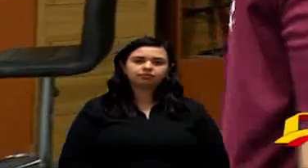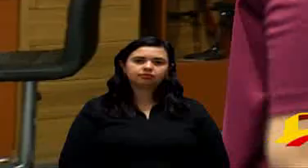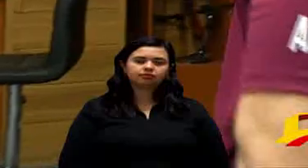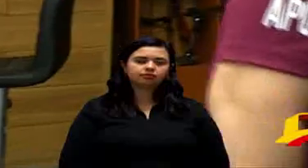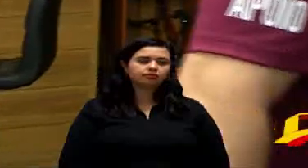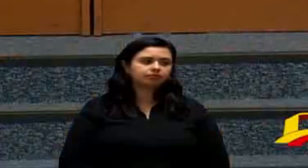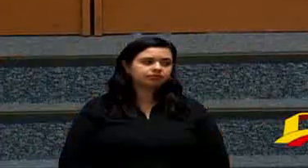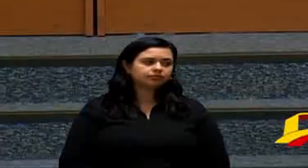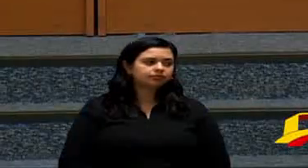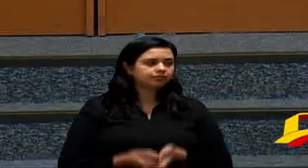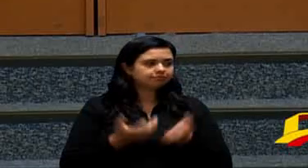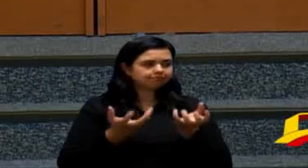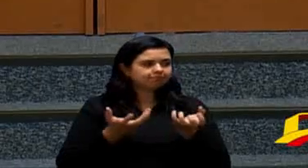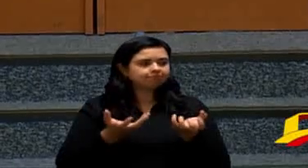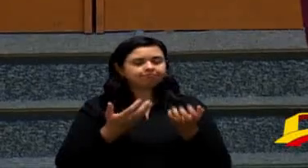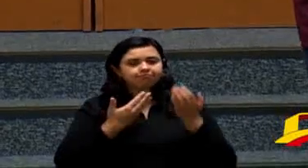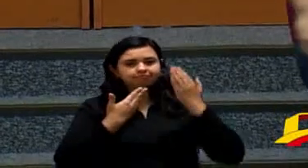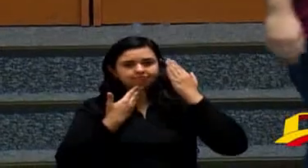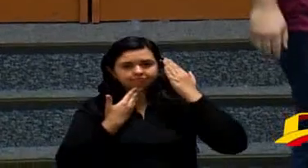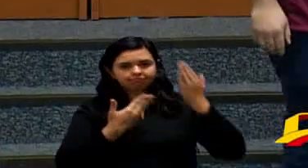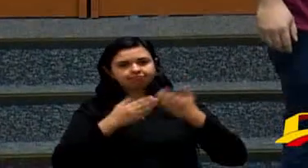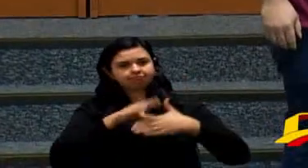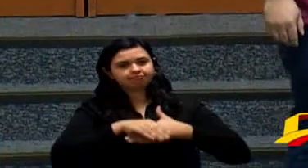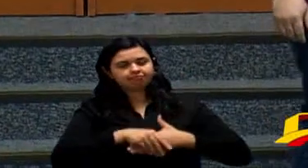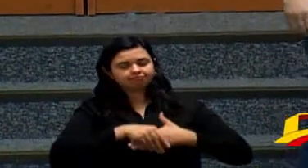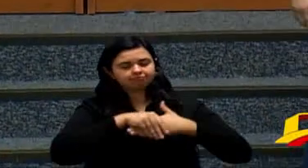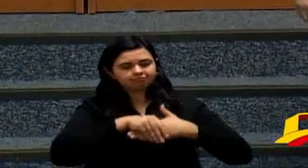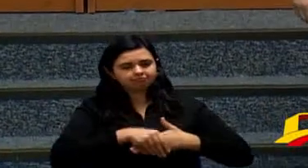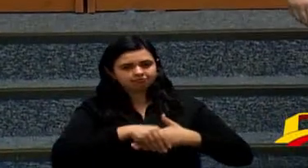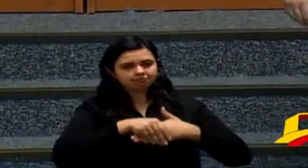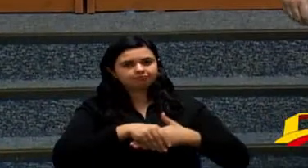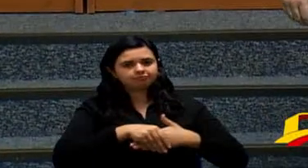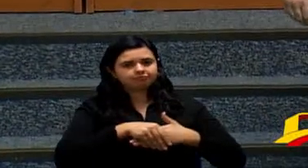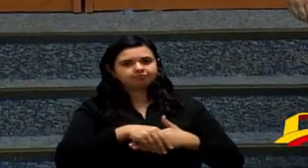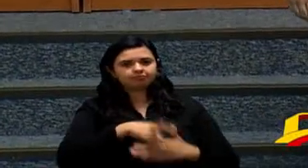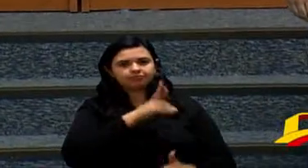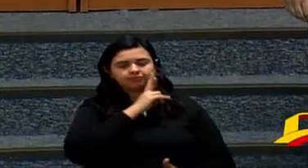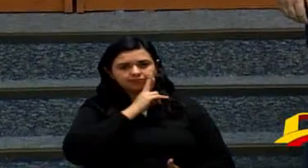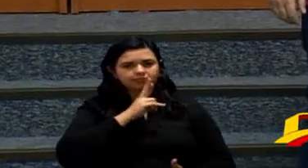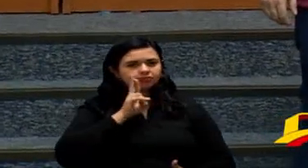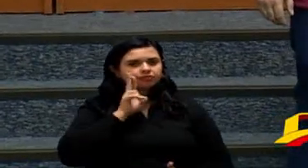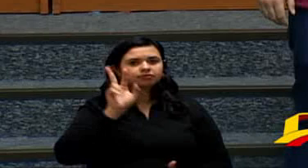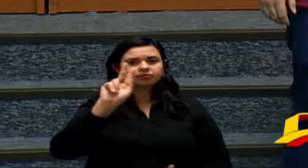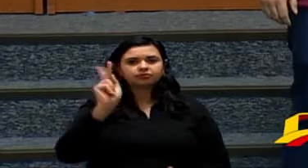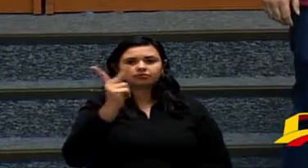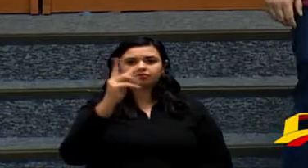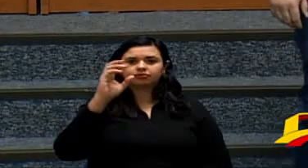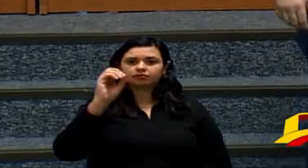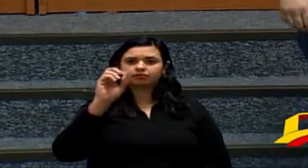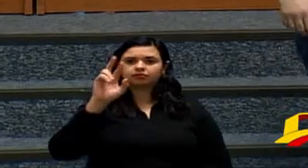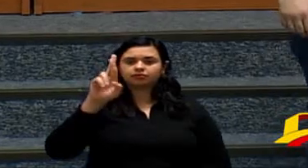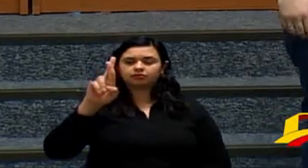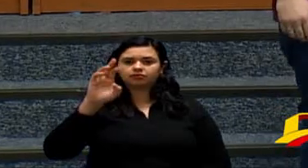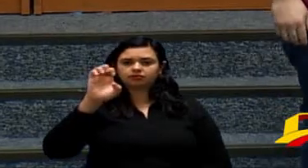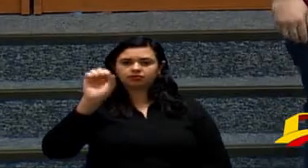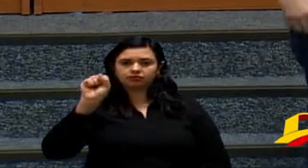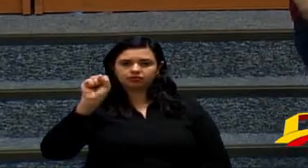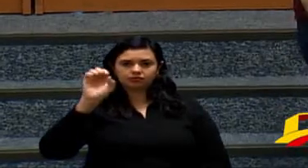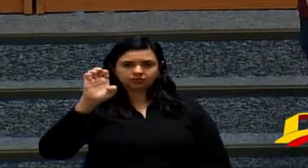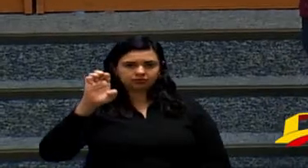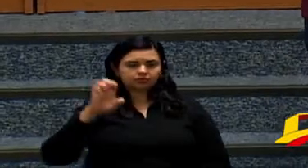queria aqui cumprimentar o pessoal da Horse baby girl